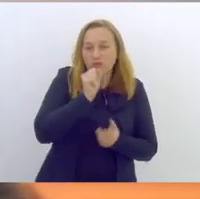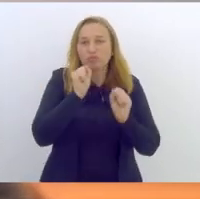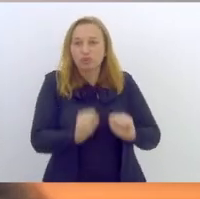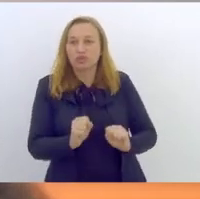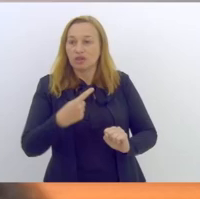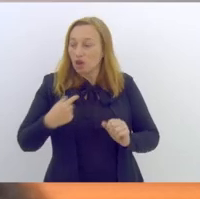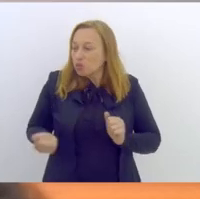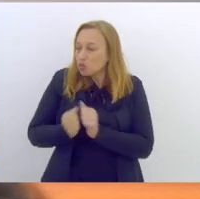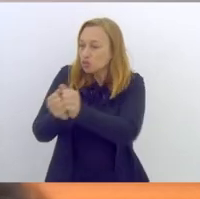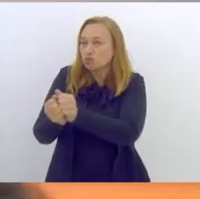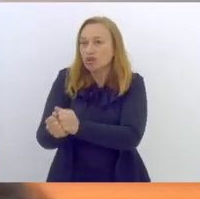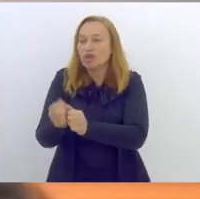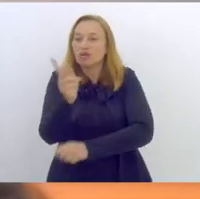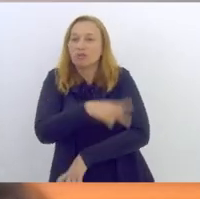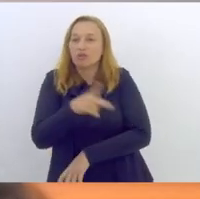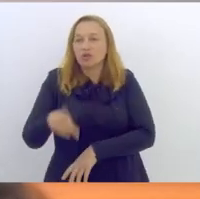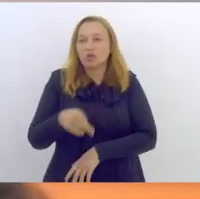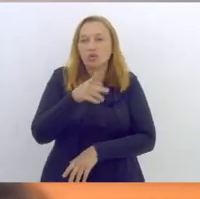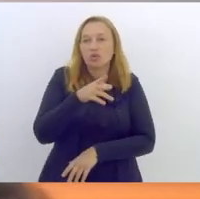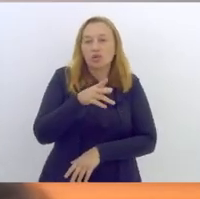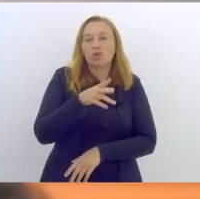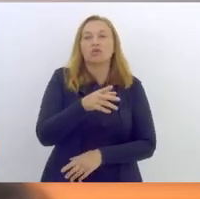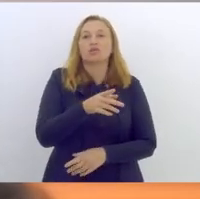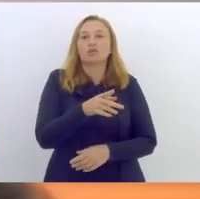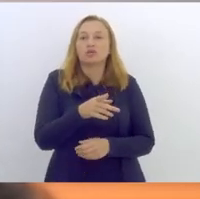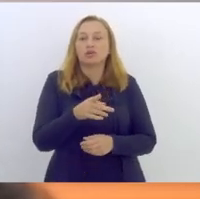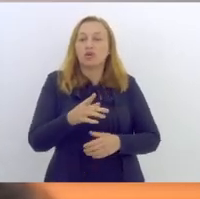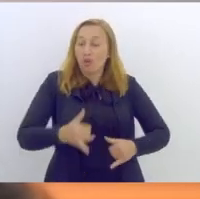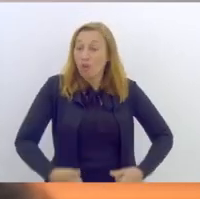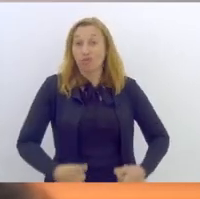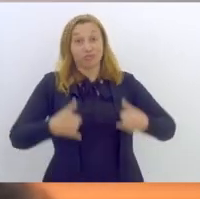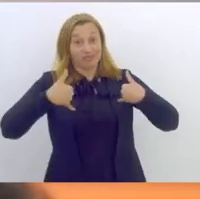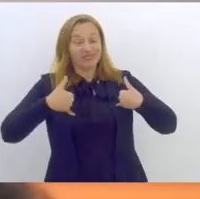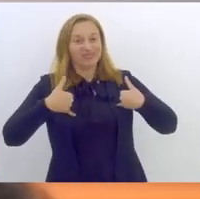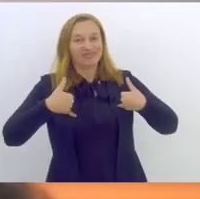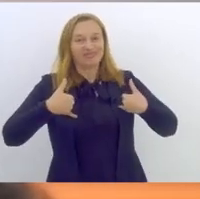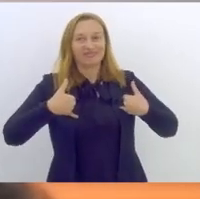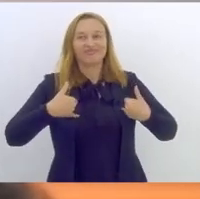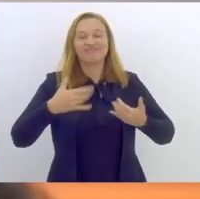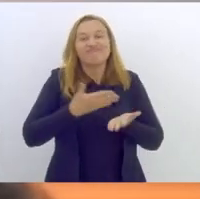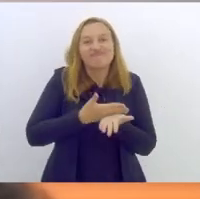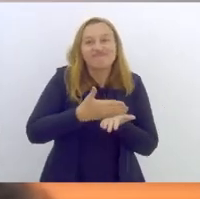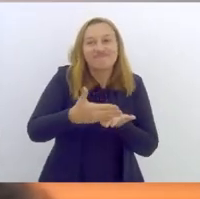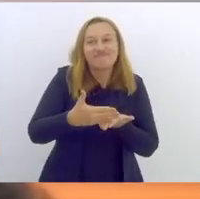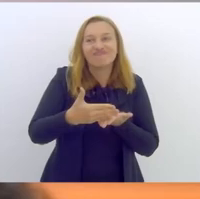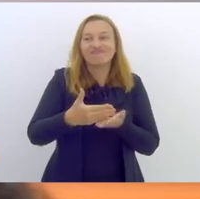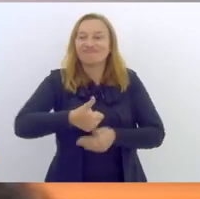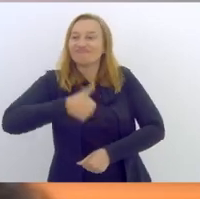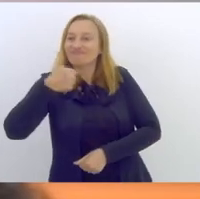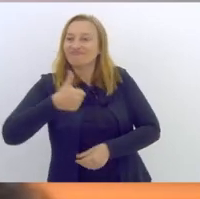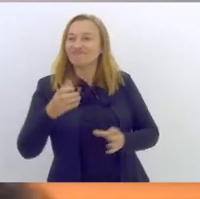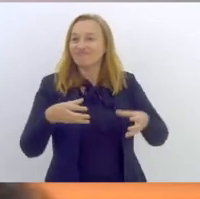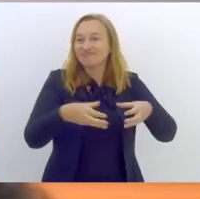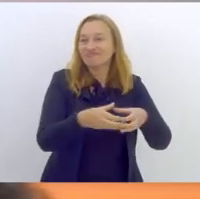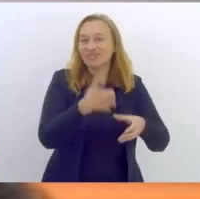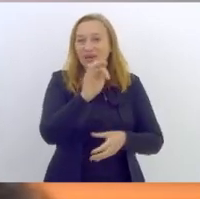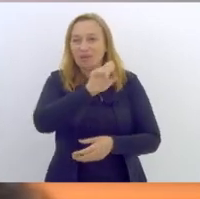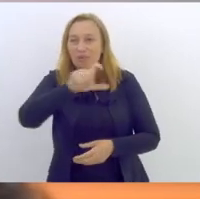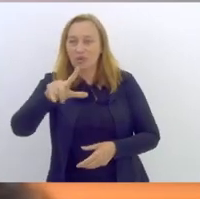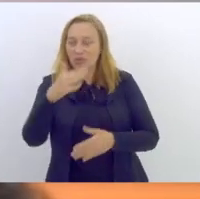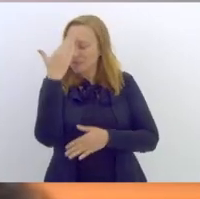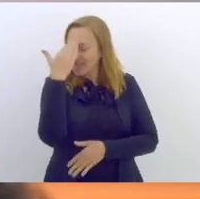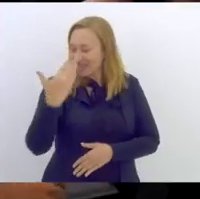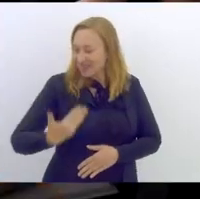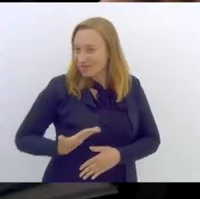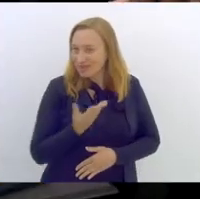estarei lá como professor Rodrigo mais uma vez selecionar teria mor orgulho né iniciar as primeiras Turmas da cadepol Muito obrigado